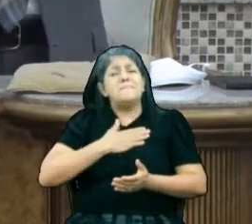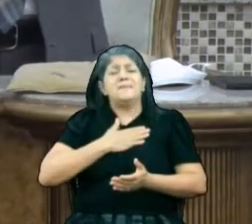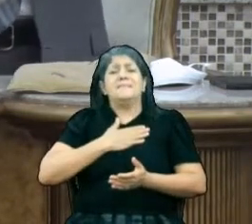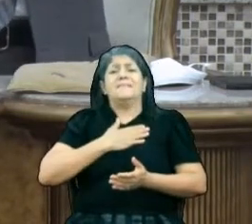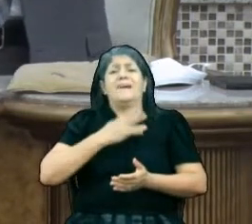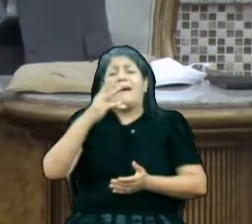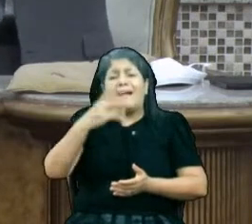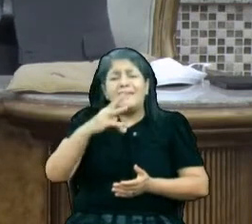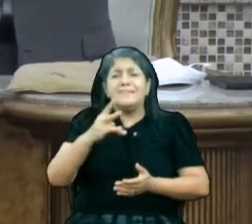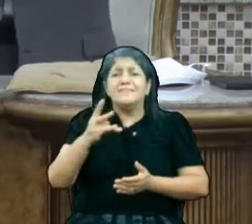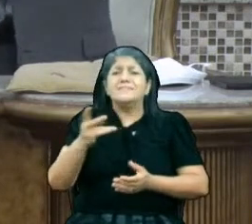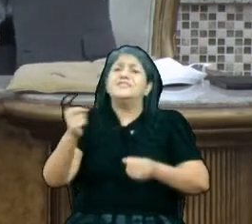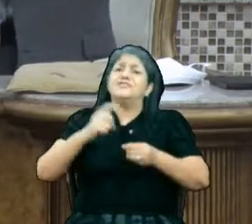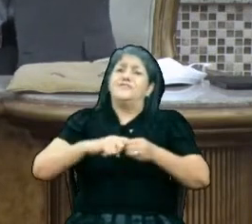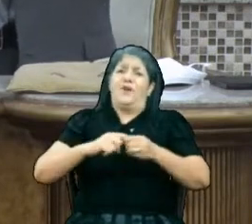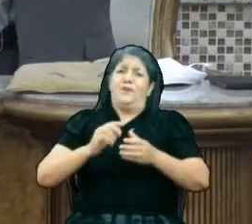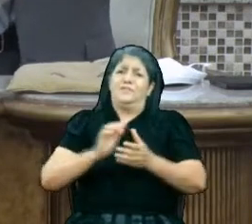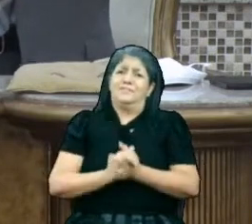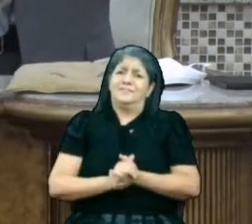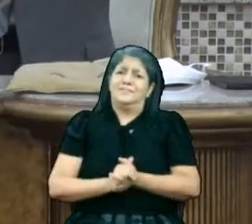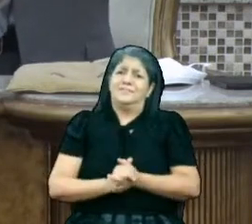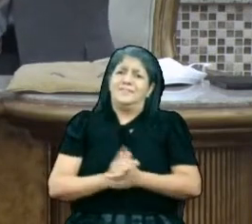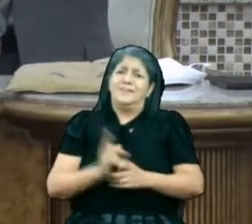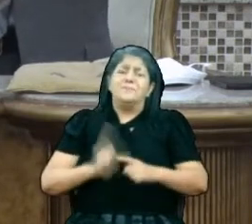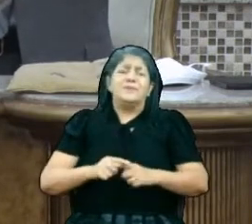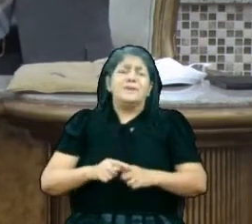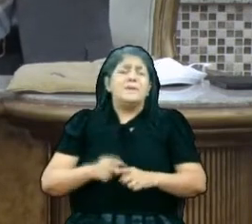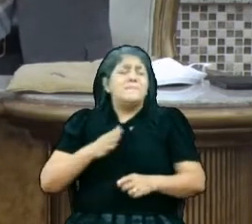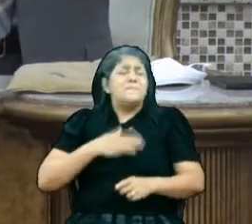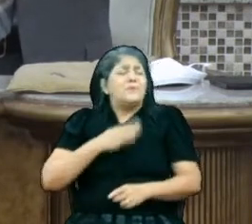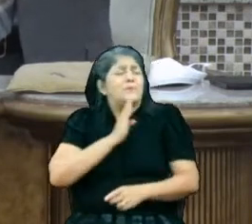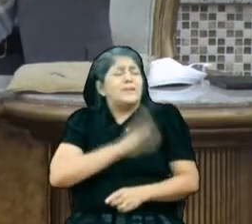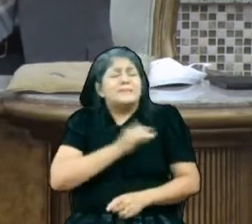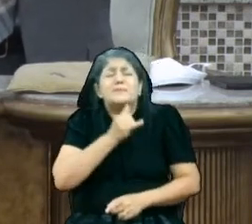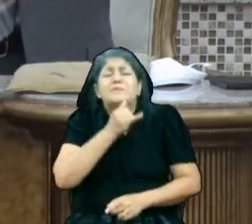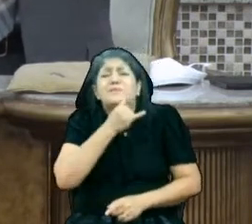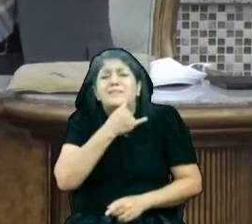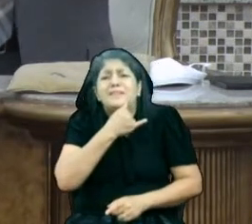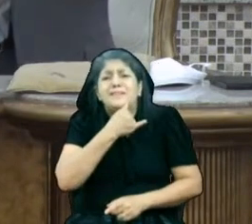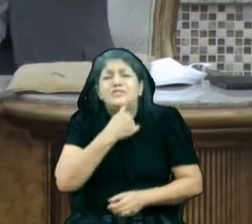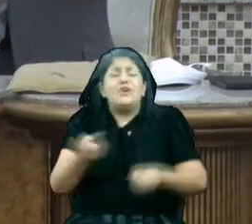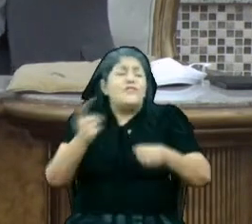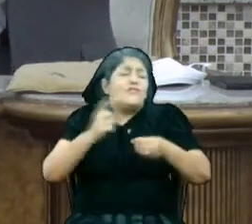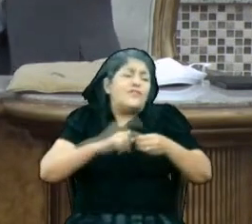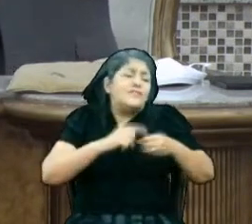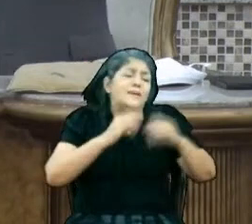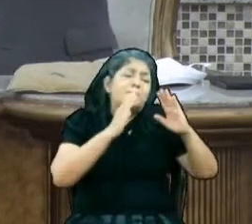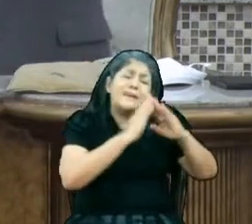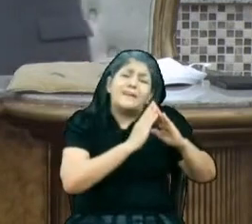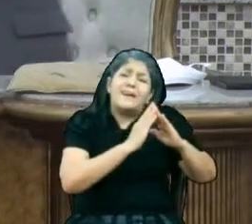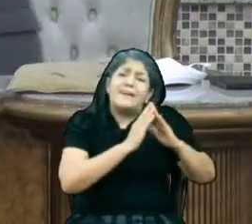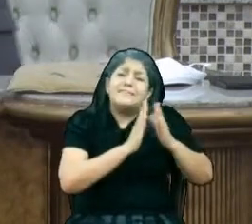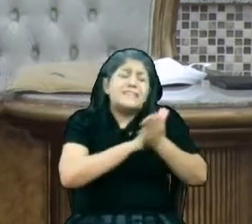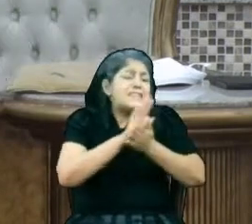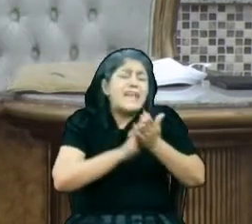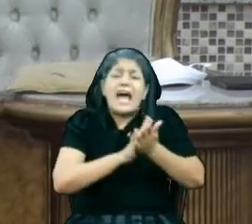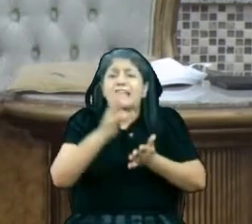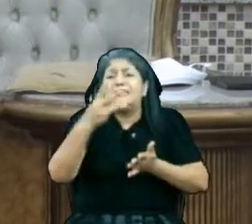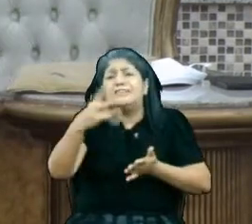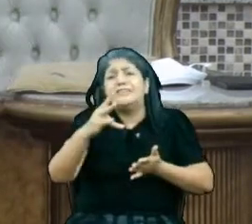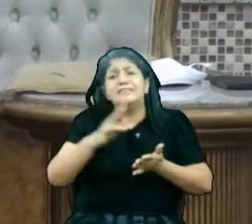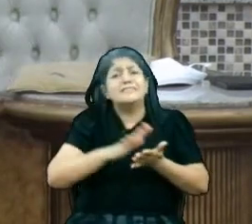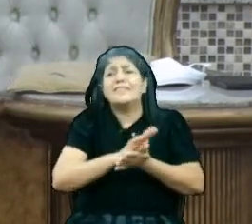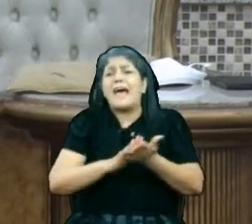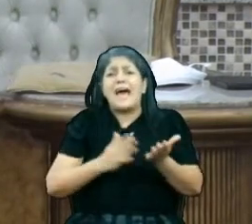Pastor Samuel o que pesou o meu coração naquele dia foi a aliança de casamento com a minha esposa elimine